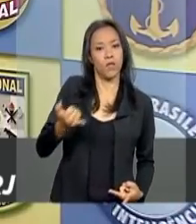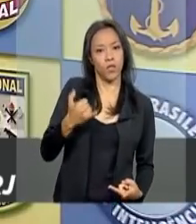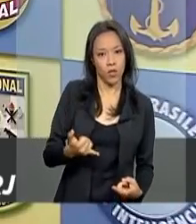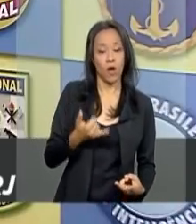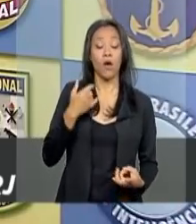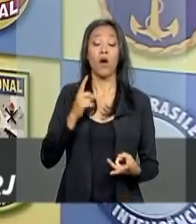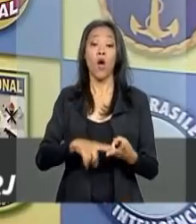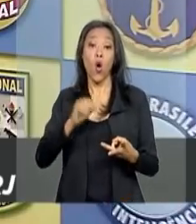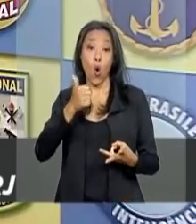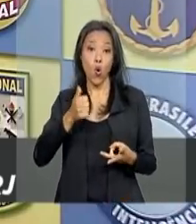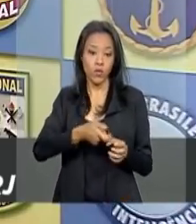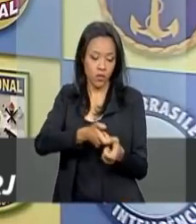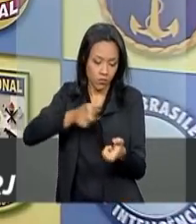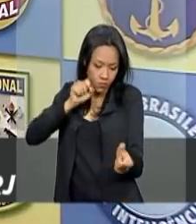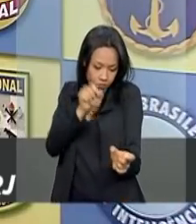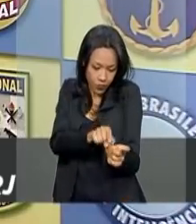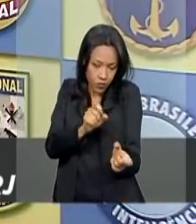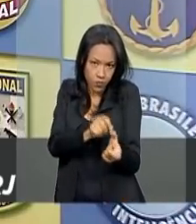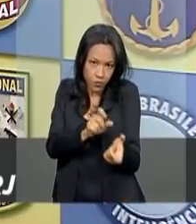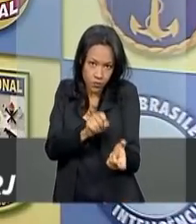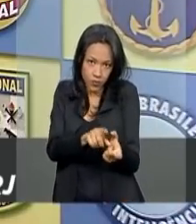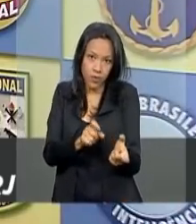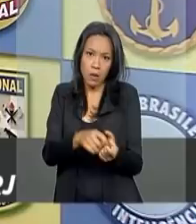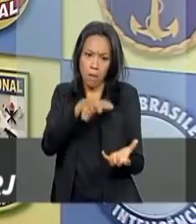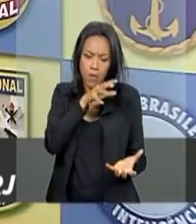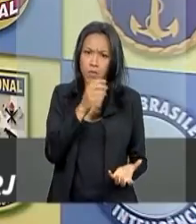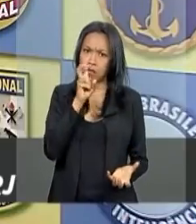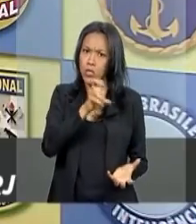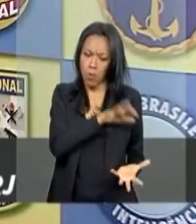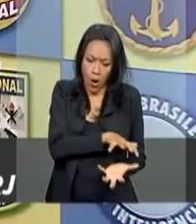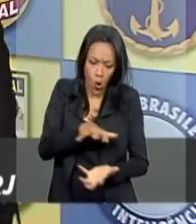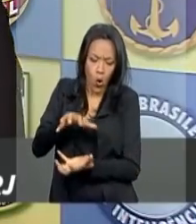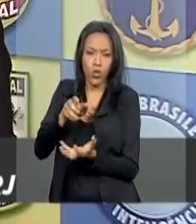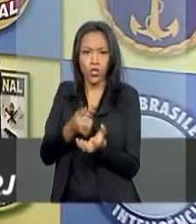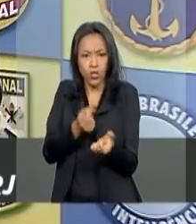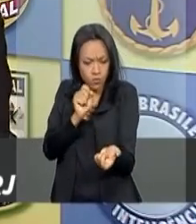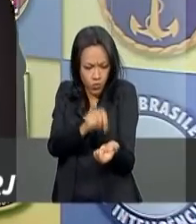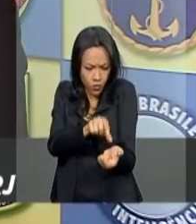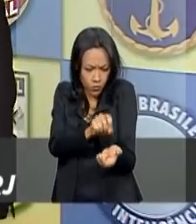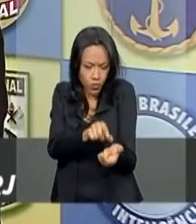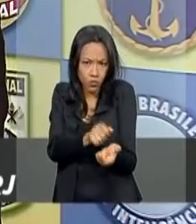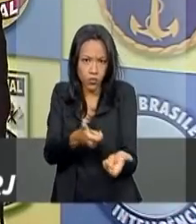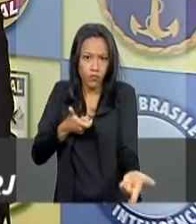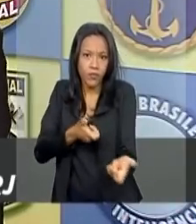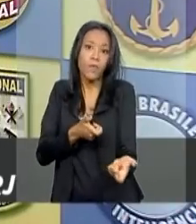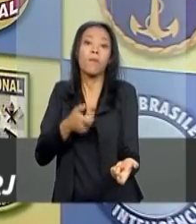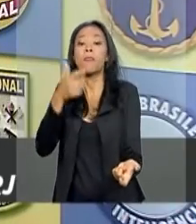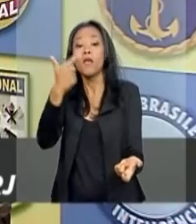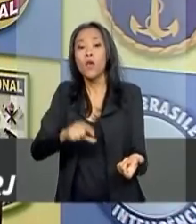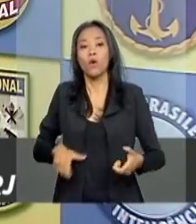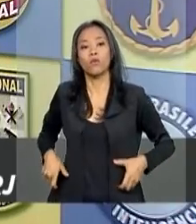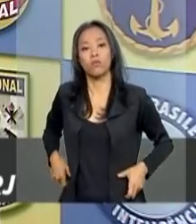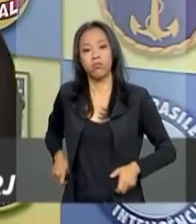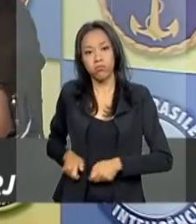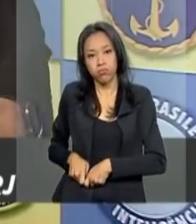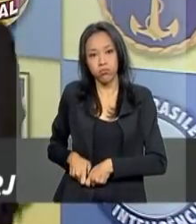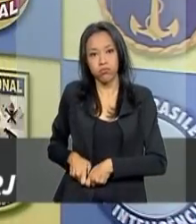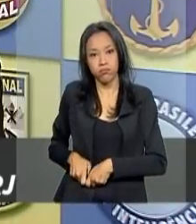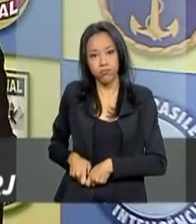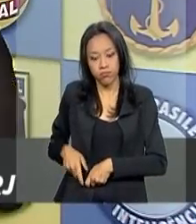carregadores cinco pacotes com munição três coldres coldres é aquele equipamento que o pessoal coloca aqui na cintura pra